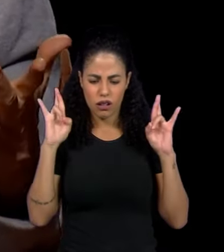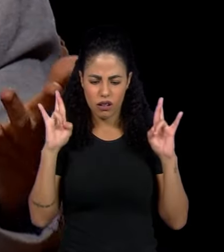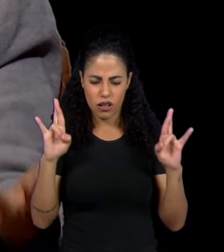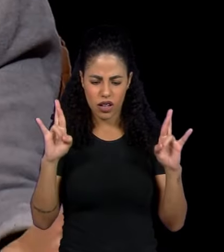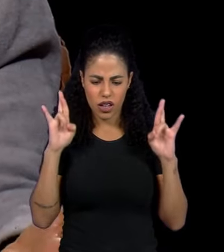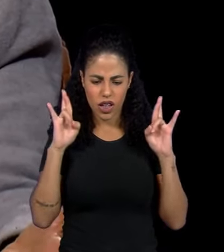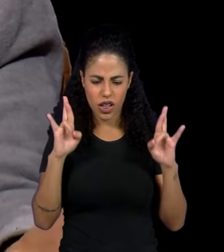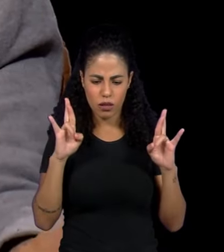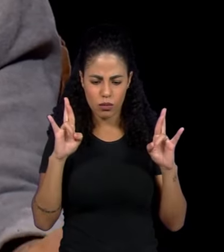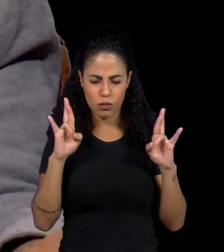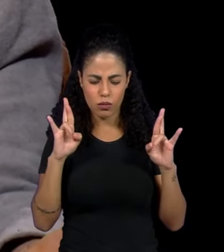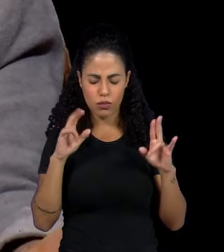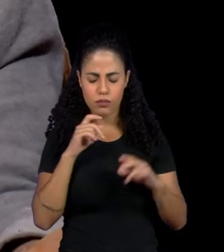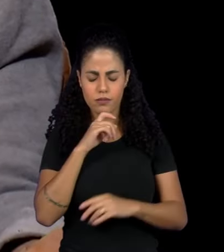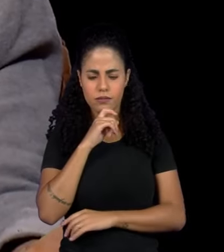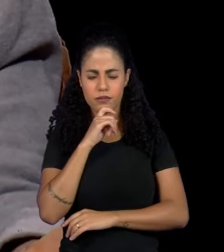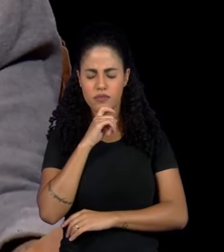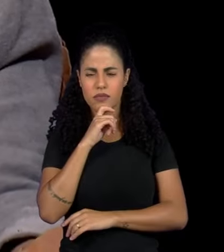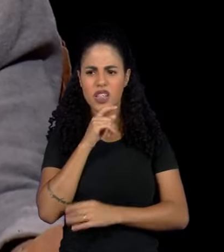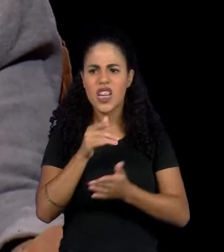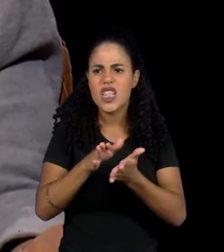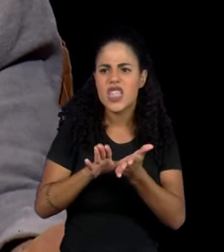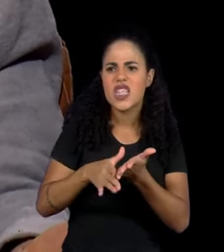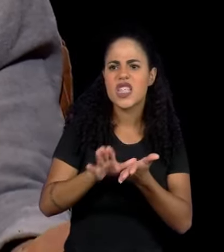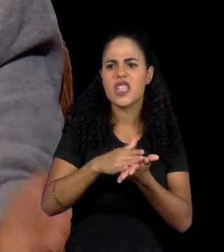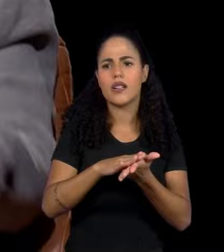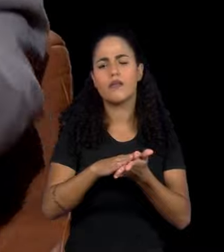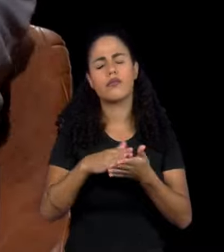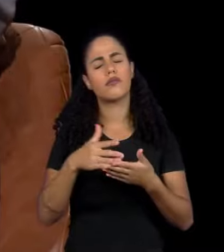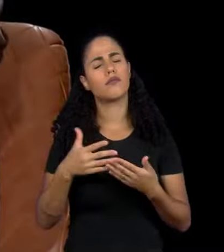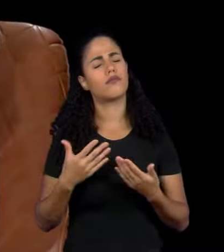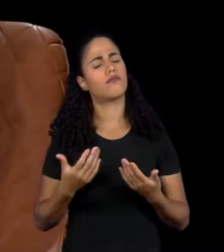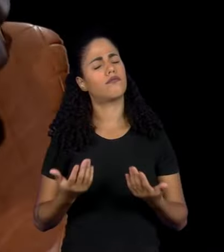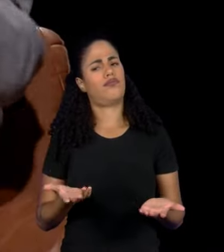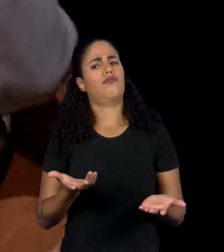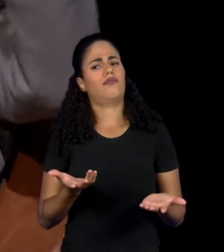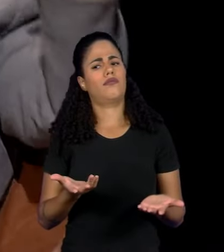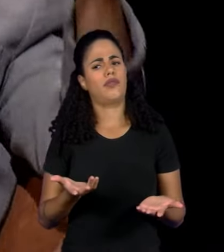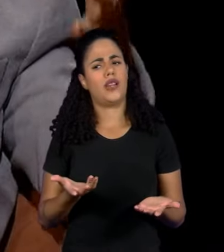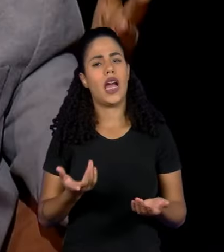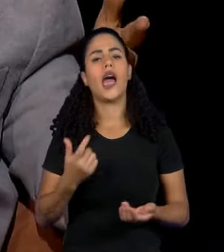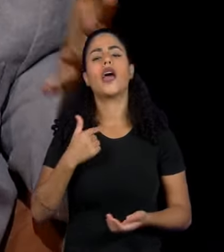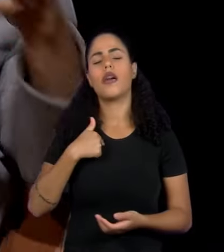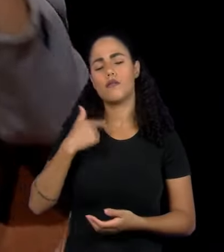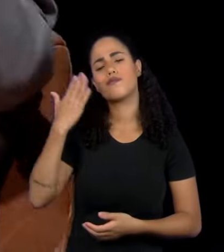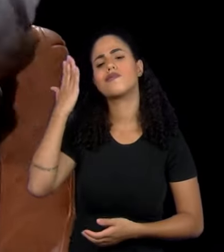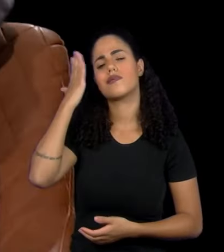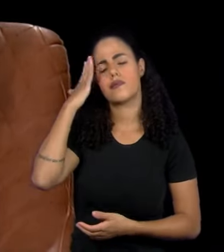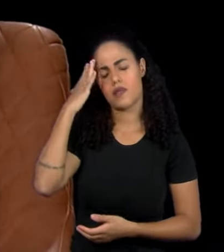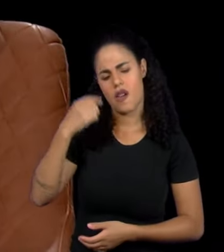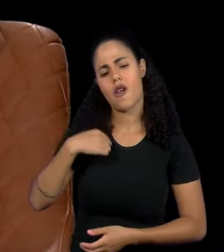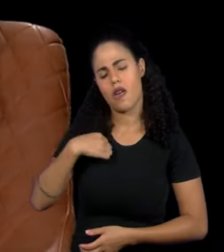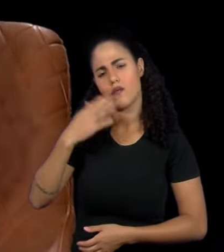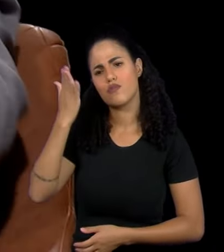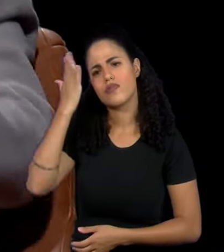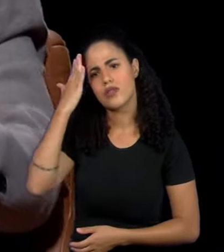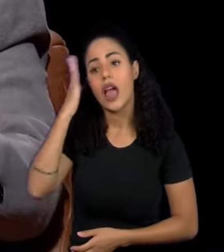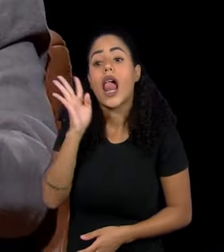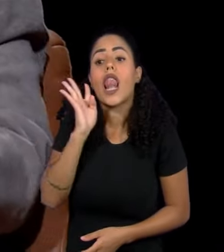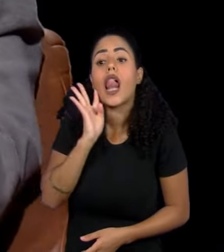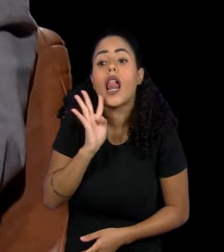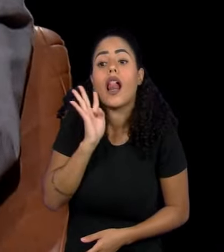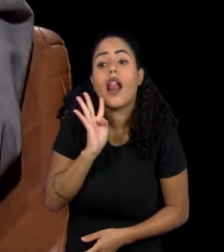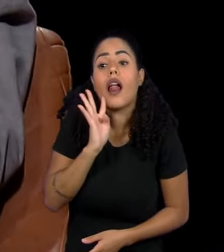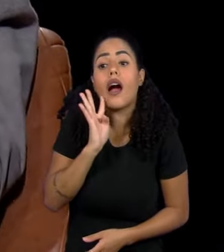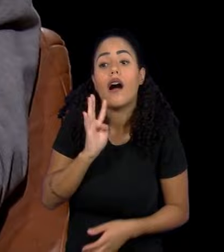cidade onde nasce o samba. Eu acho, às vezes, até um desaforo, né? Claro que reconheço que tem coisas bacanas no Festival Turismo,